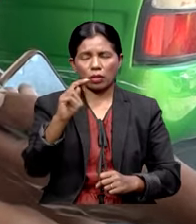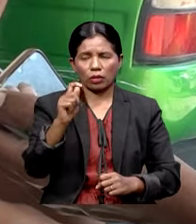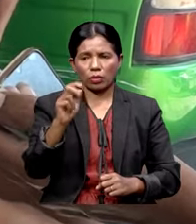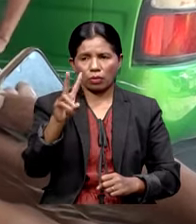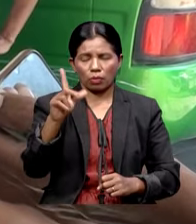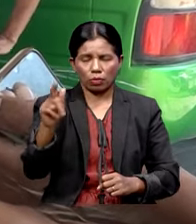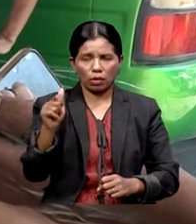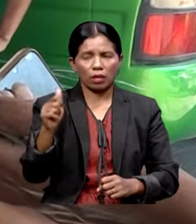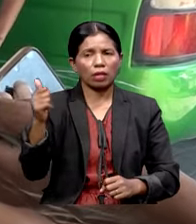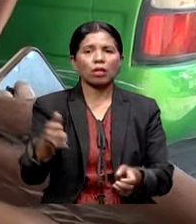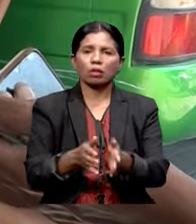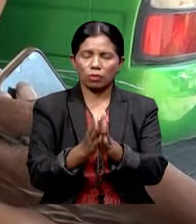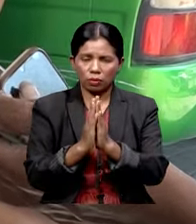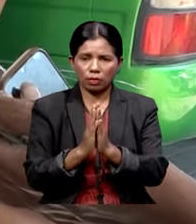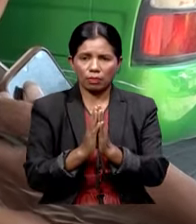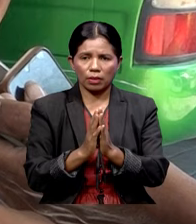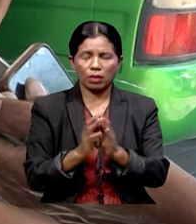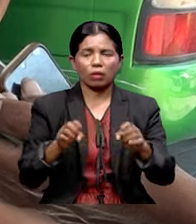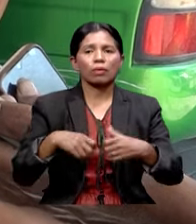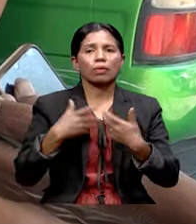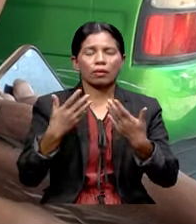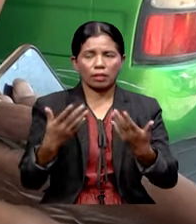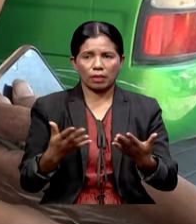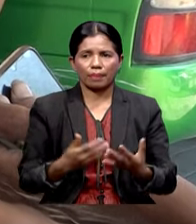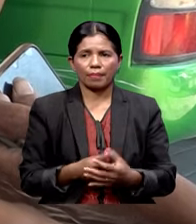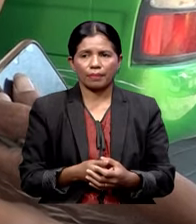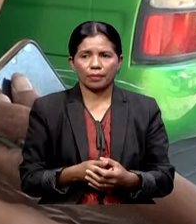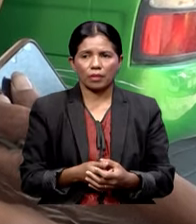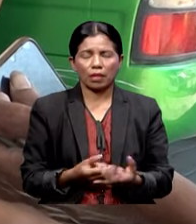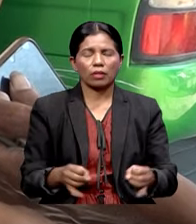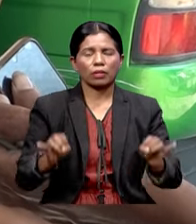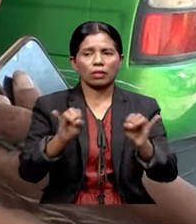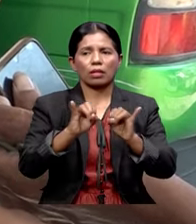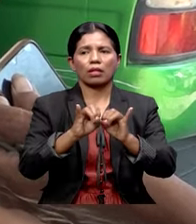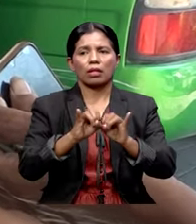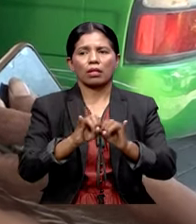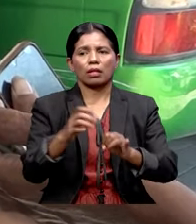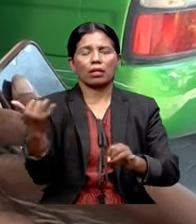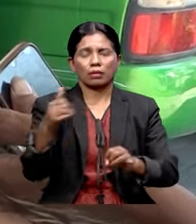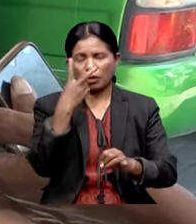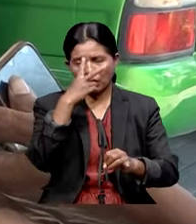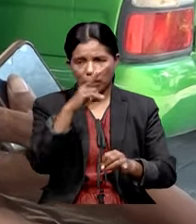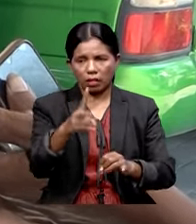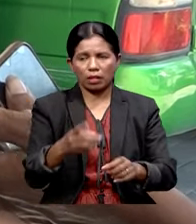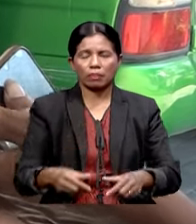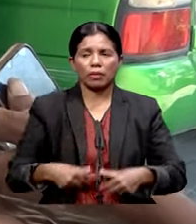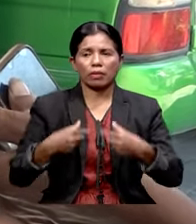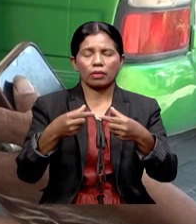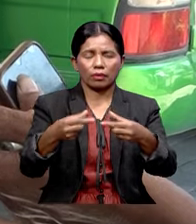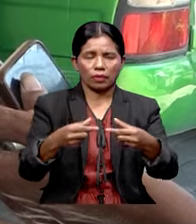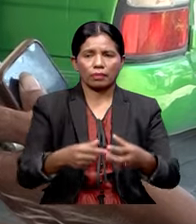Selutang, uso para o já a instituição competente, a relevância a Tuharé para depois for